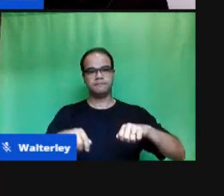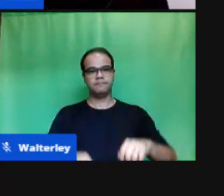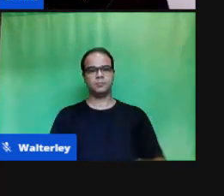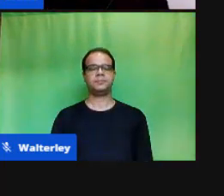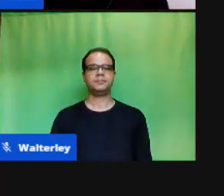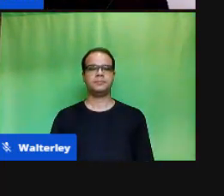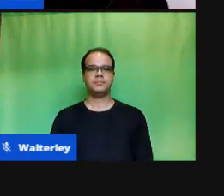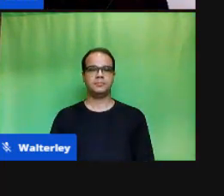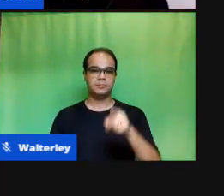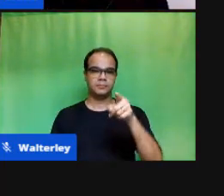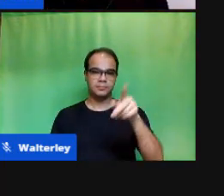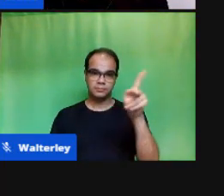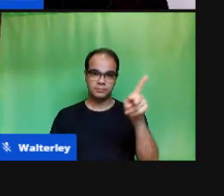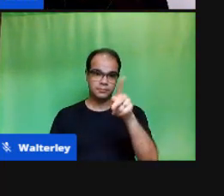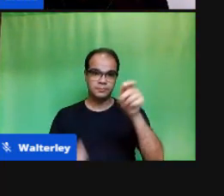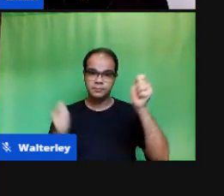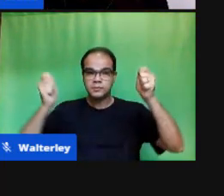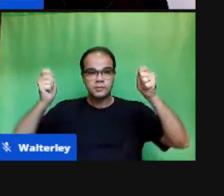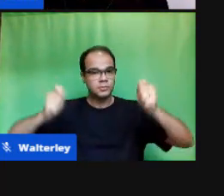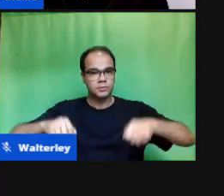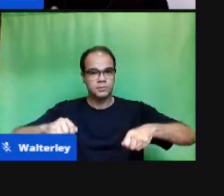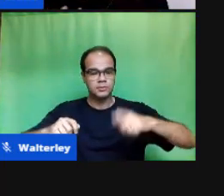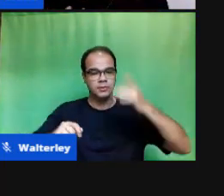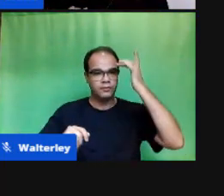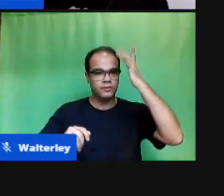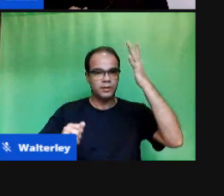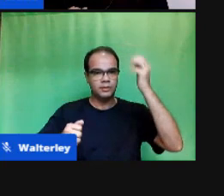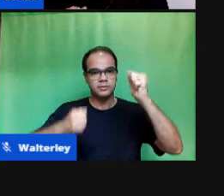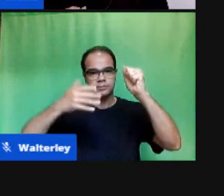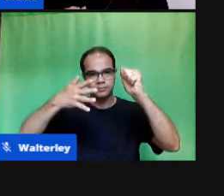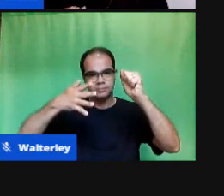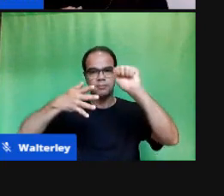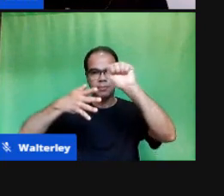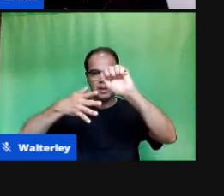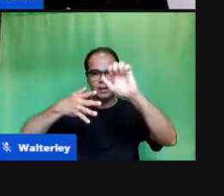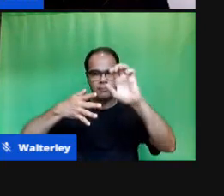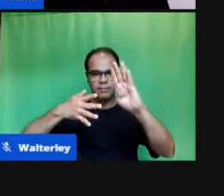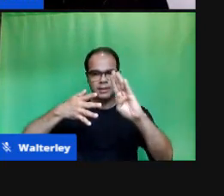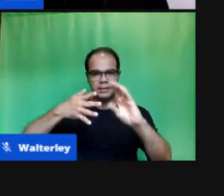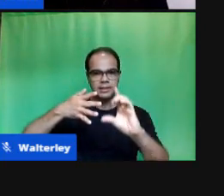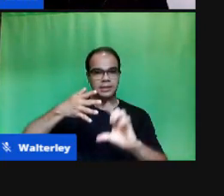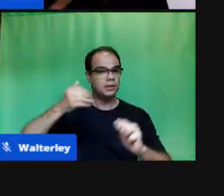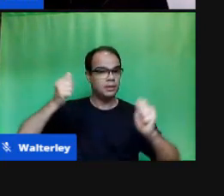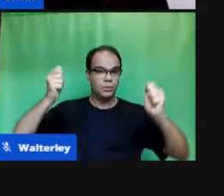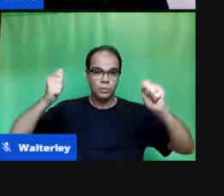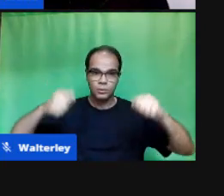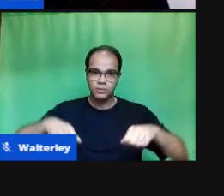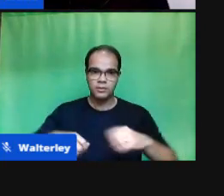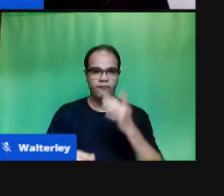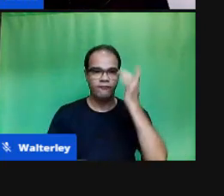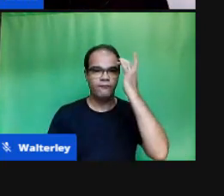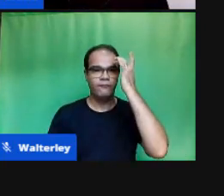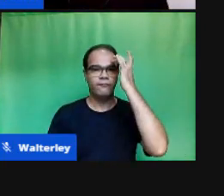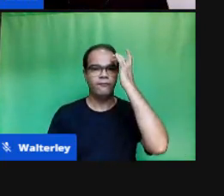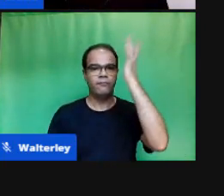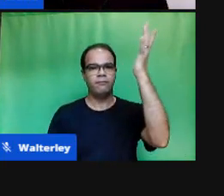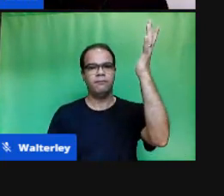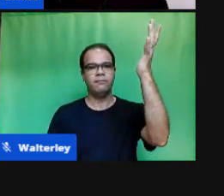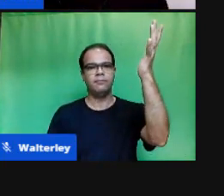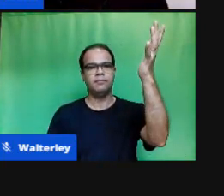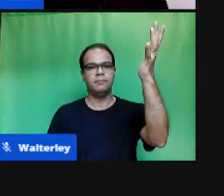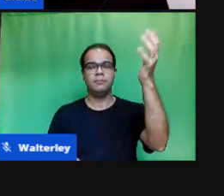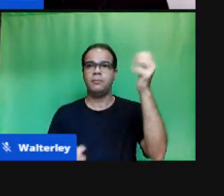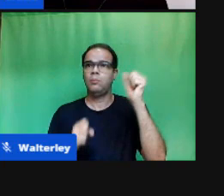facilitando esse trabalho da alfabetização com o aluno de vocês, tá? Então, nós podemos fazer o quê? Nós podemos